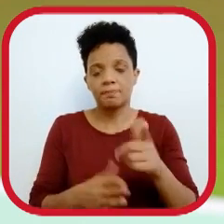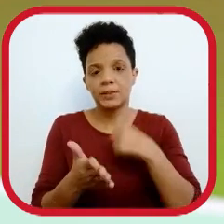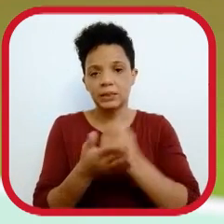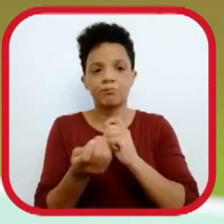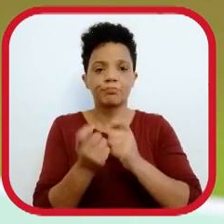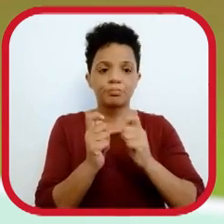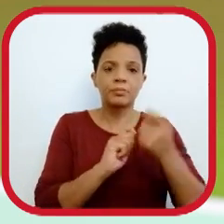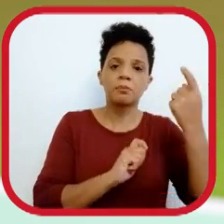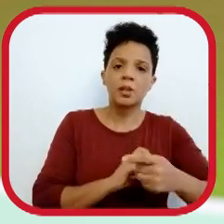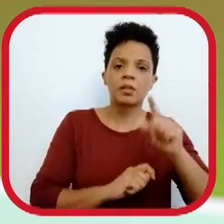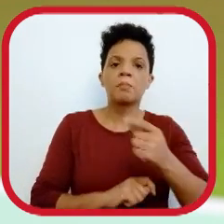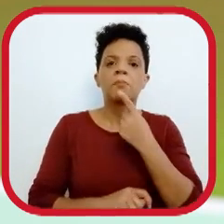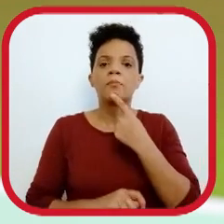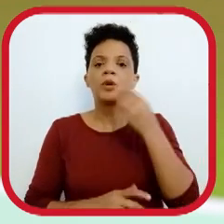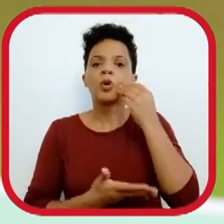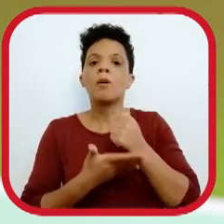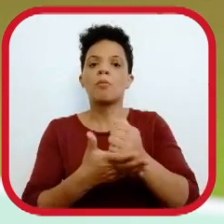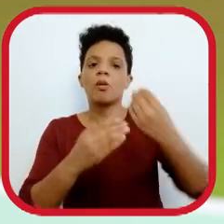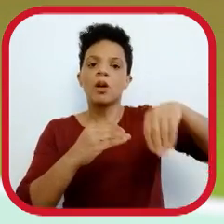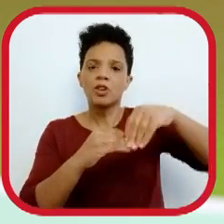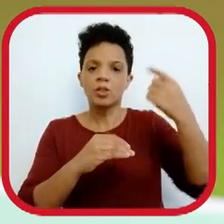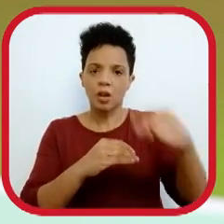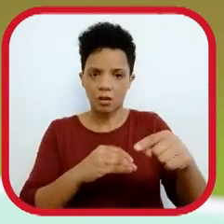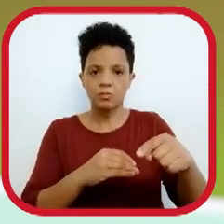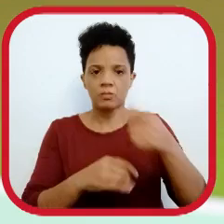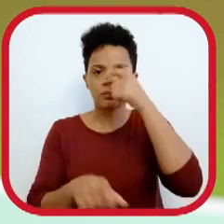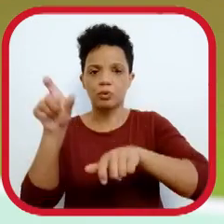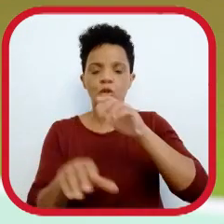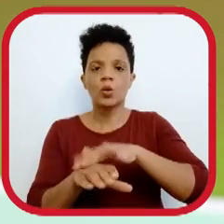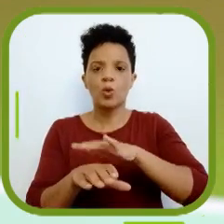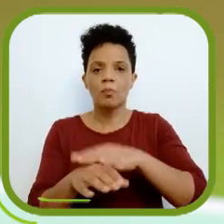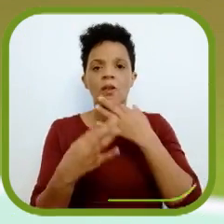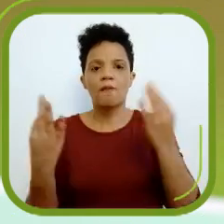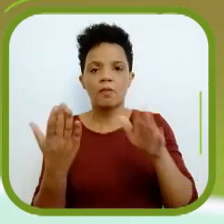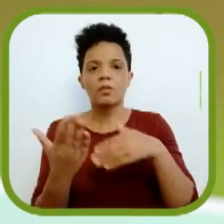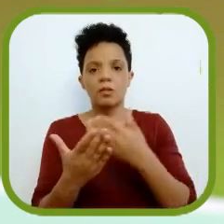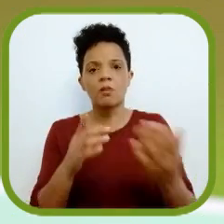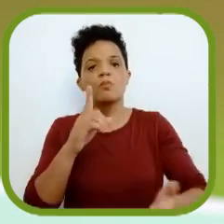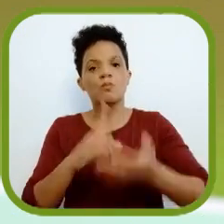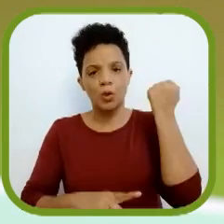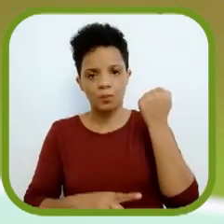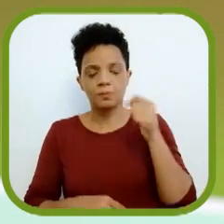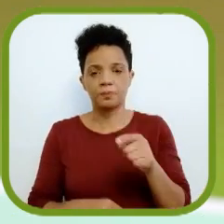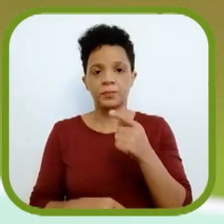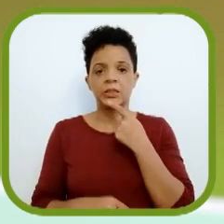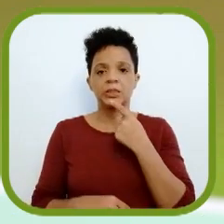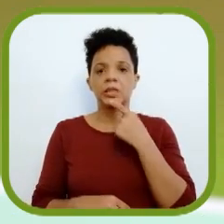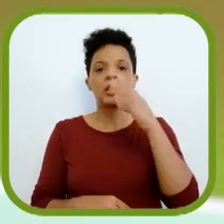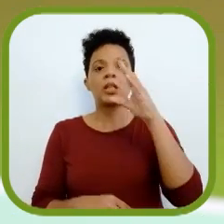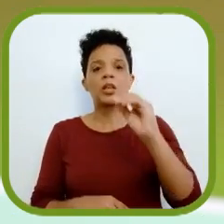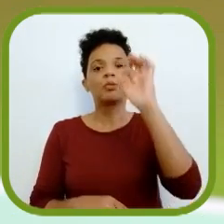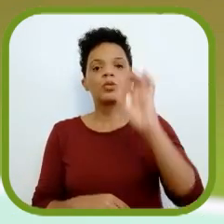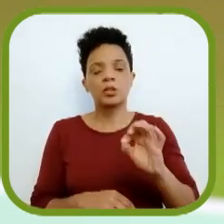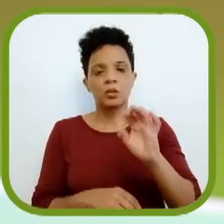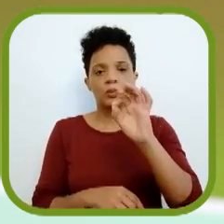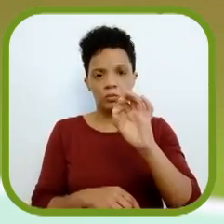tem sempre que estar em constante adaptação e perceber que tipo de apoio extra é que nós vamos ter que dar a estas pessoas para elas, de facto, terem garantia de sucesso. Portanto,